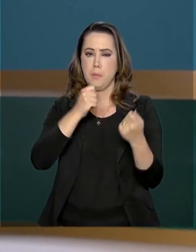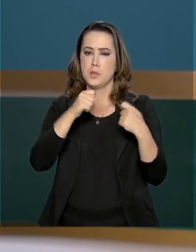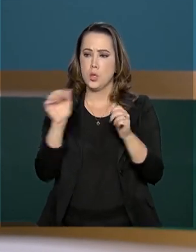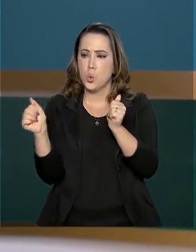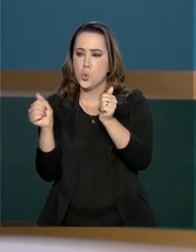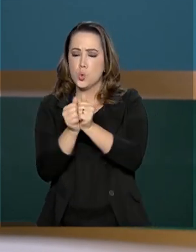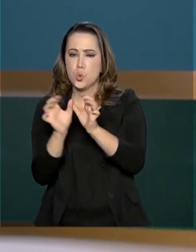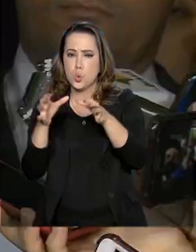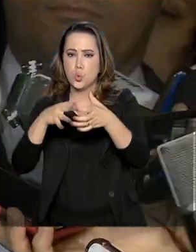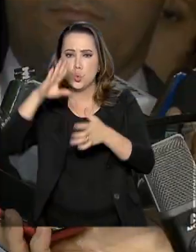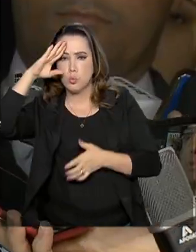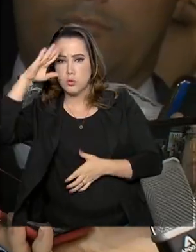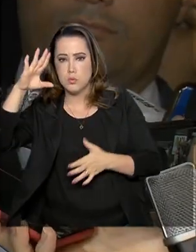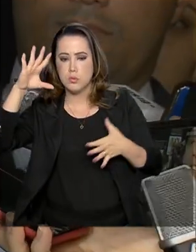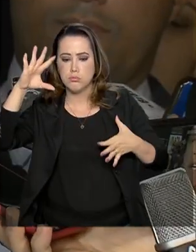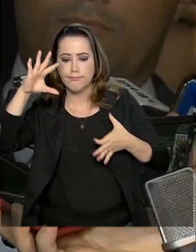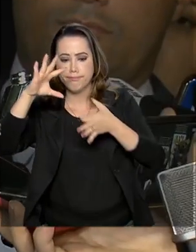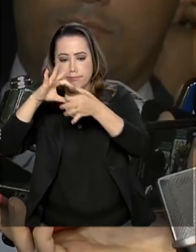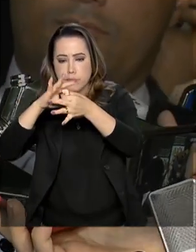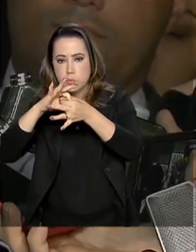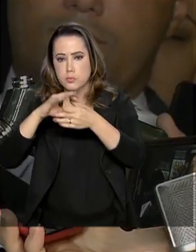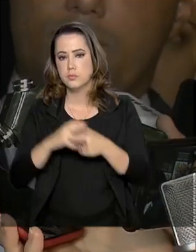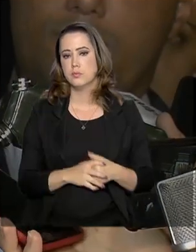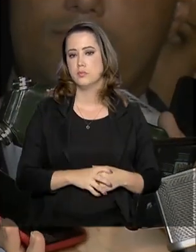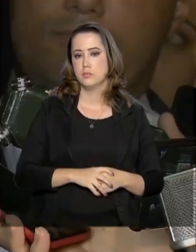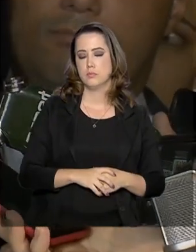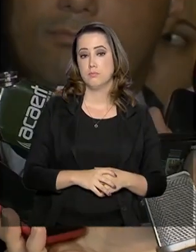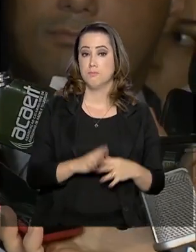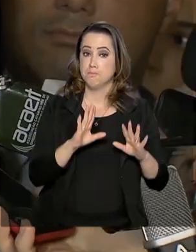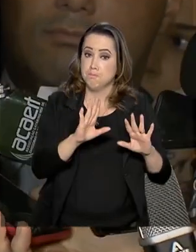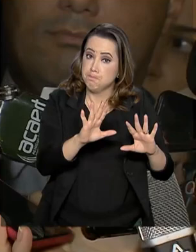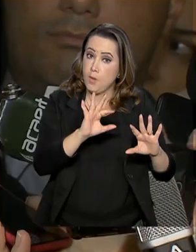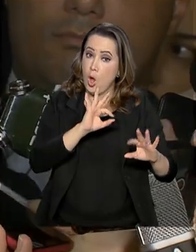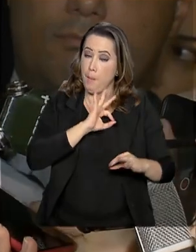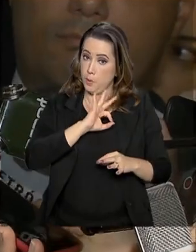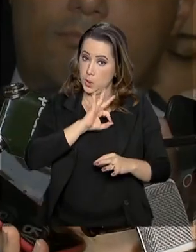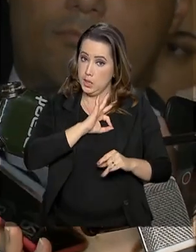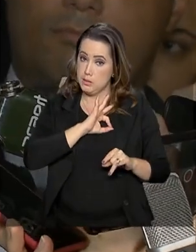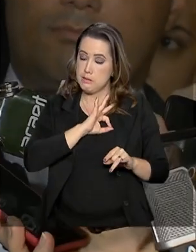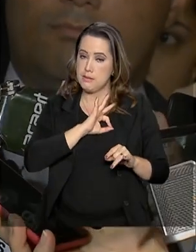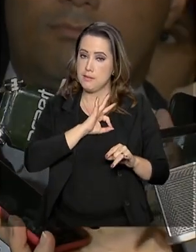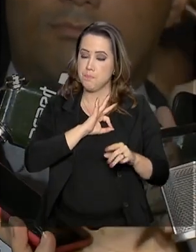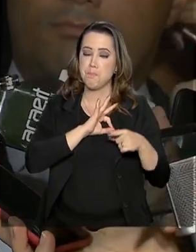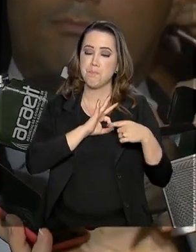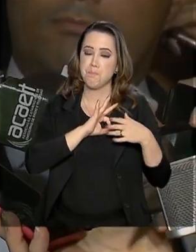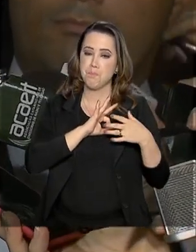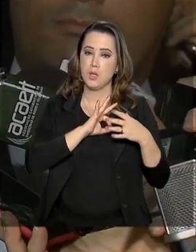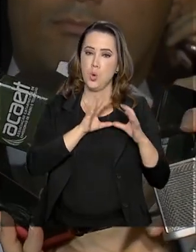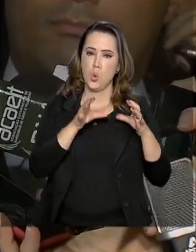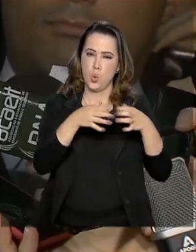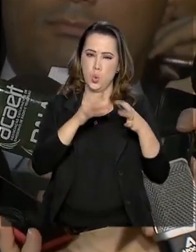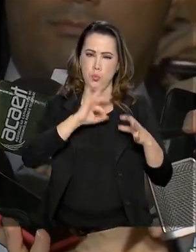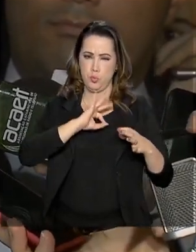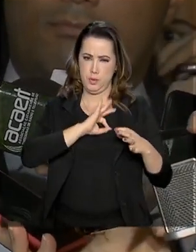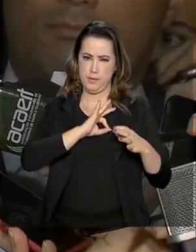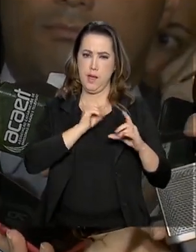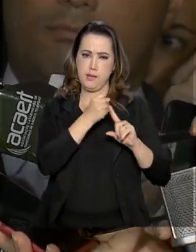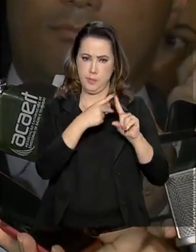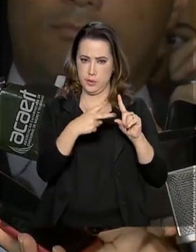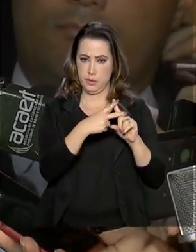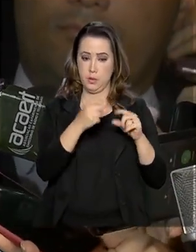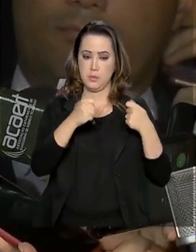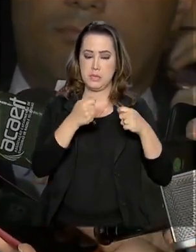Forças Armadas. Os policiais ainda é motivo de decisão da comissão. Muito provavelmente,